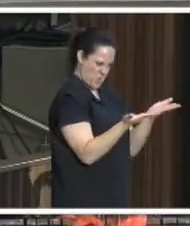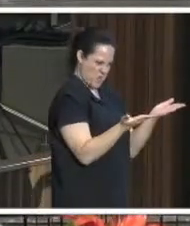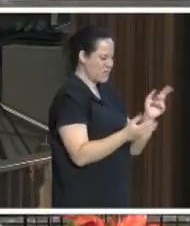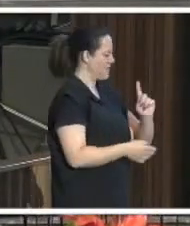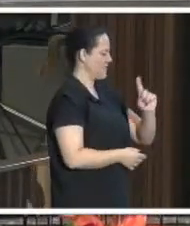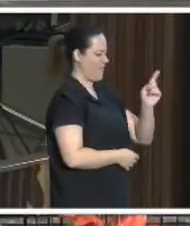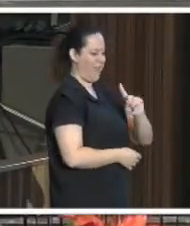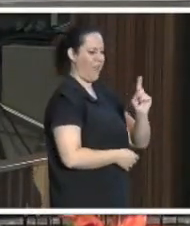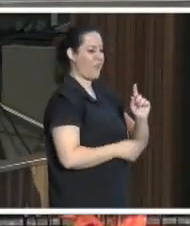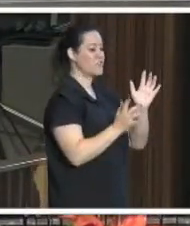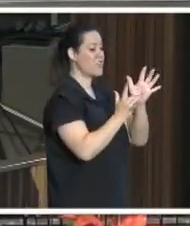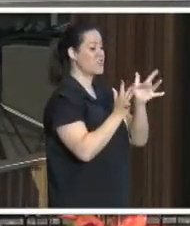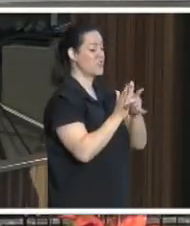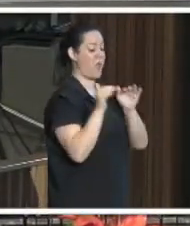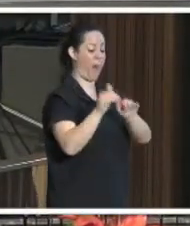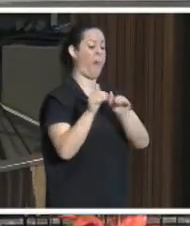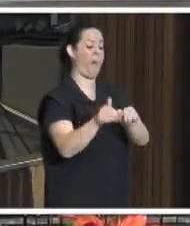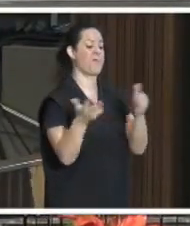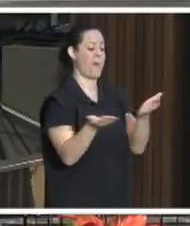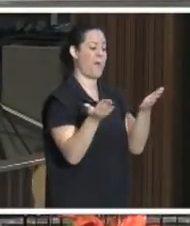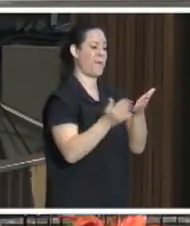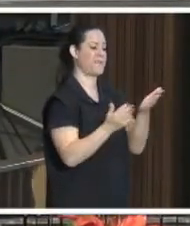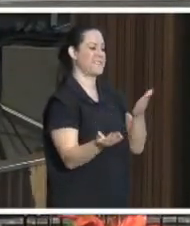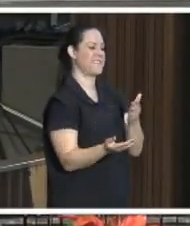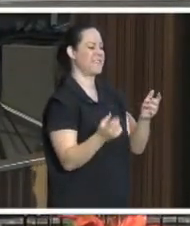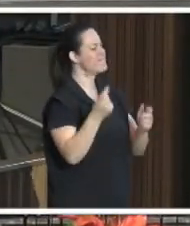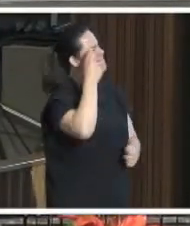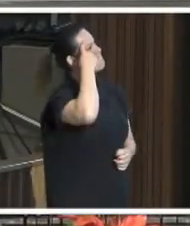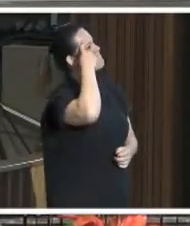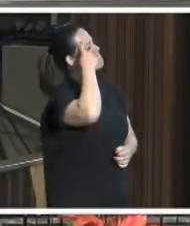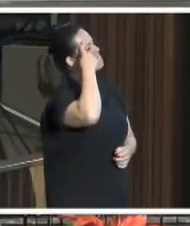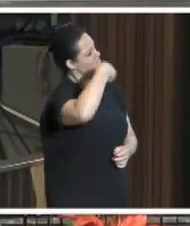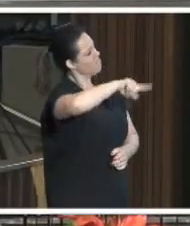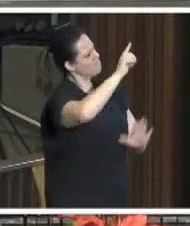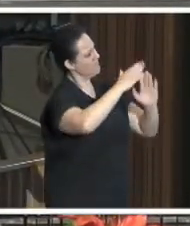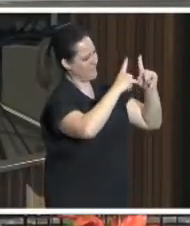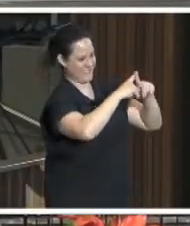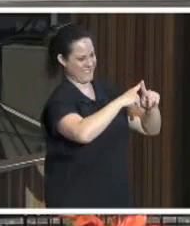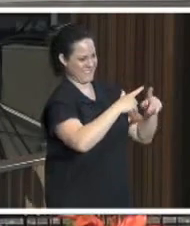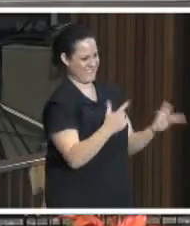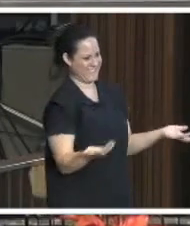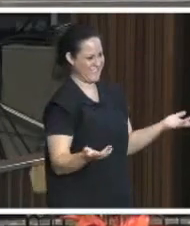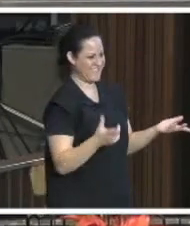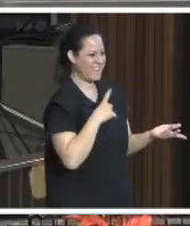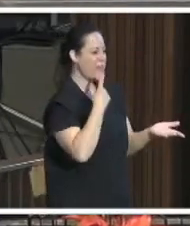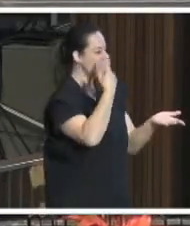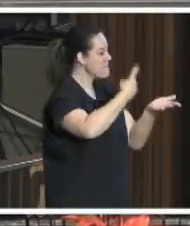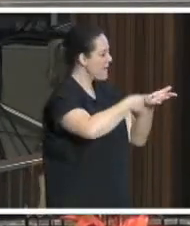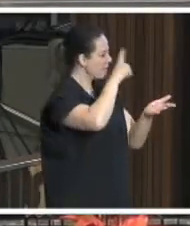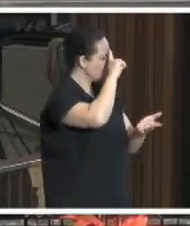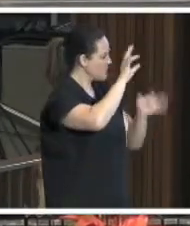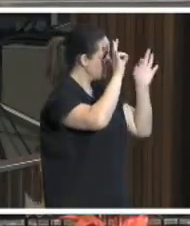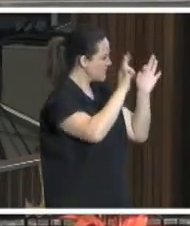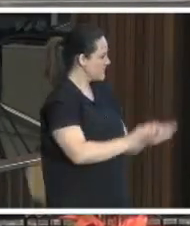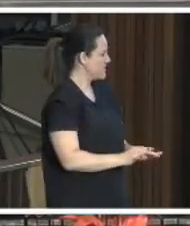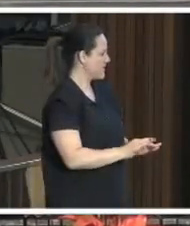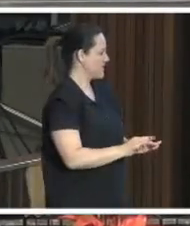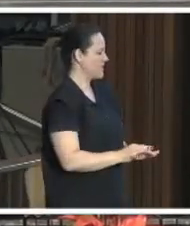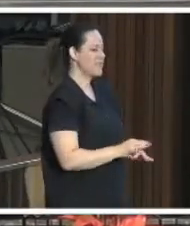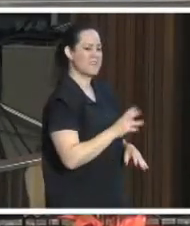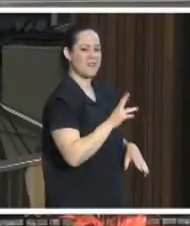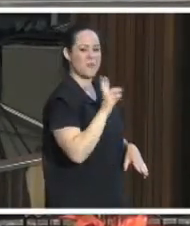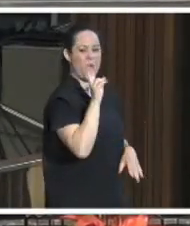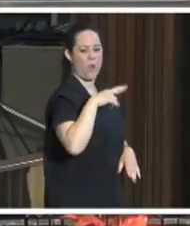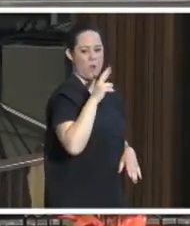aqui hoje. Ele tem um plano para a tua vida, e Ele marcou esse dia no calendário dele, por alguma